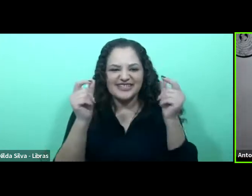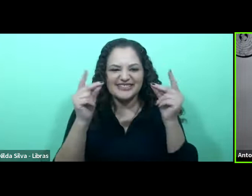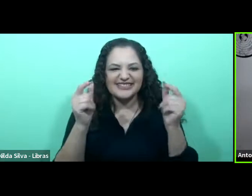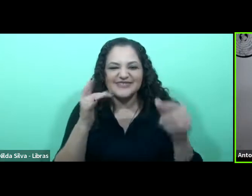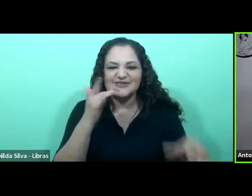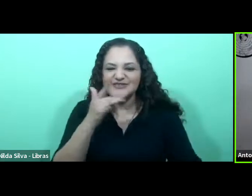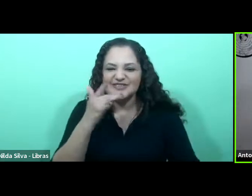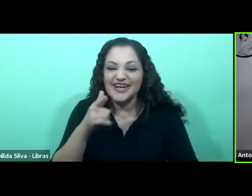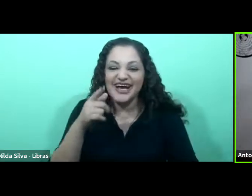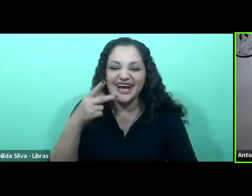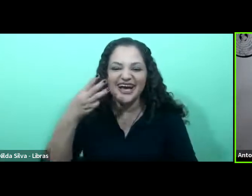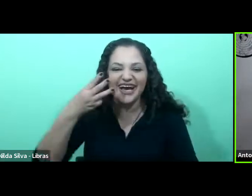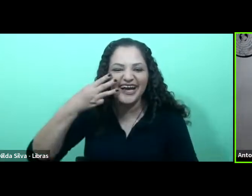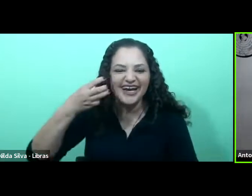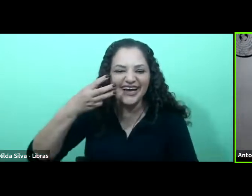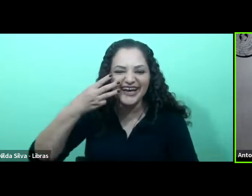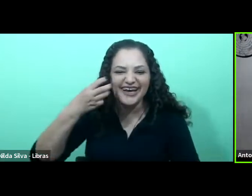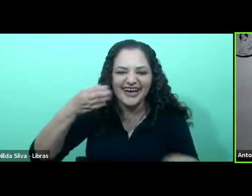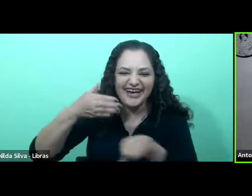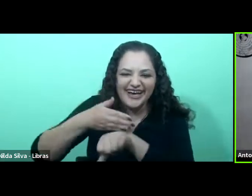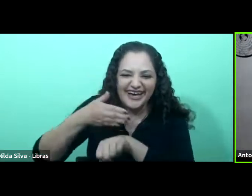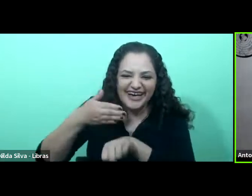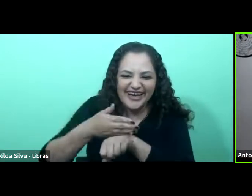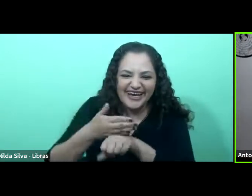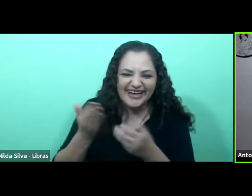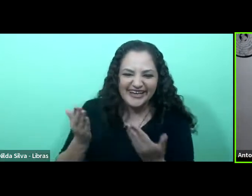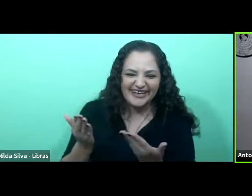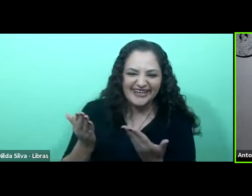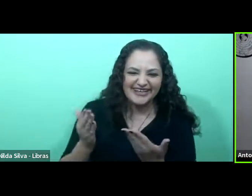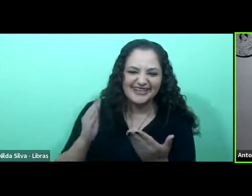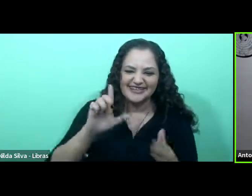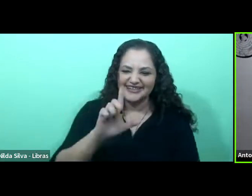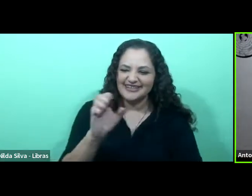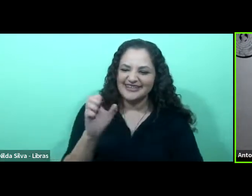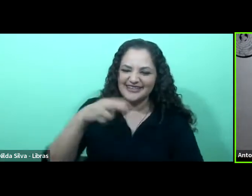gente. Ele sempre chega nessas horas. É o Lenin.